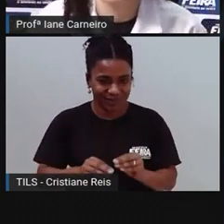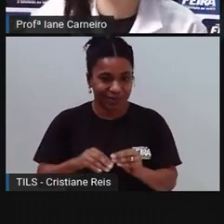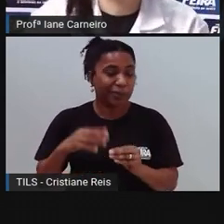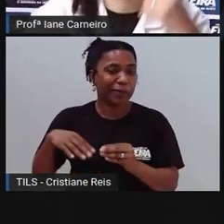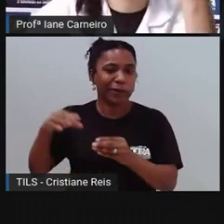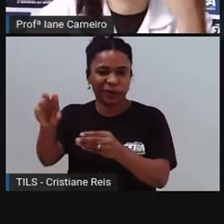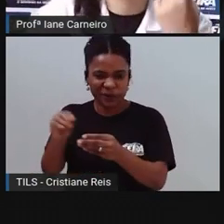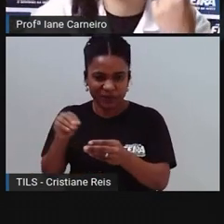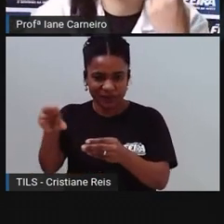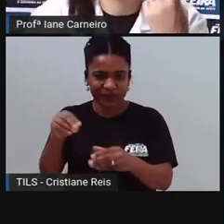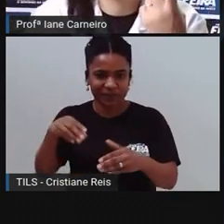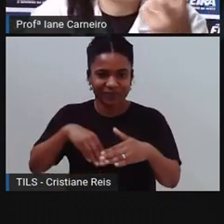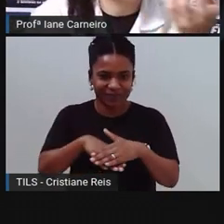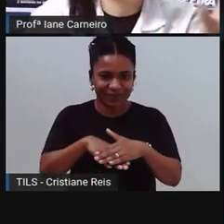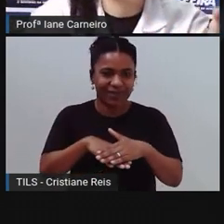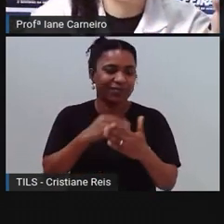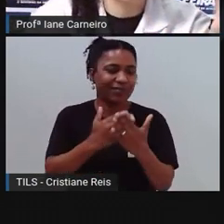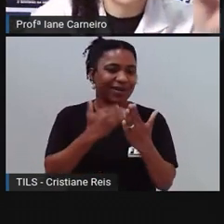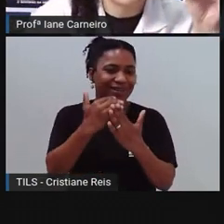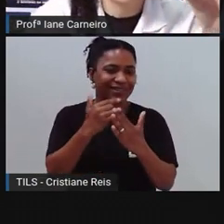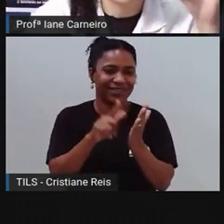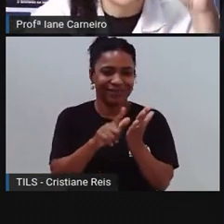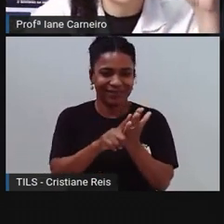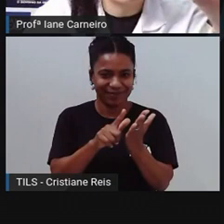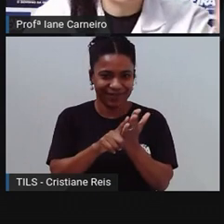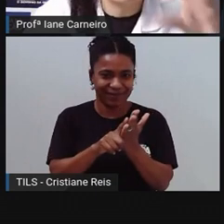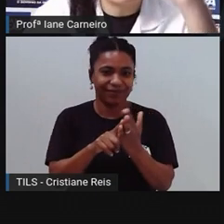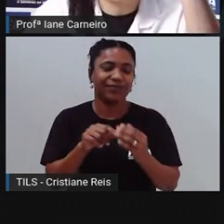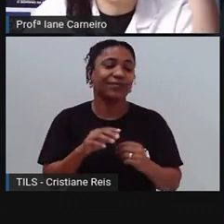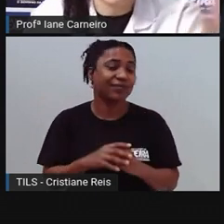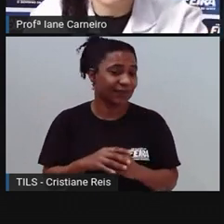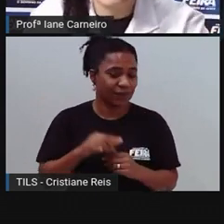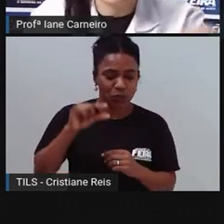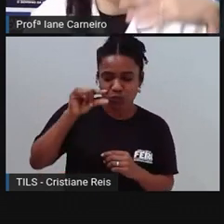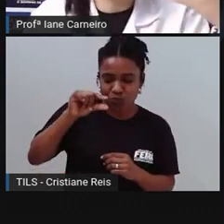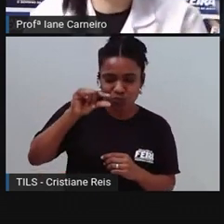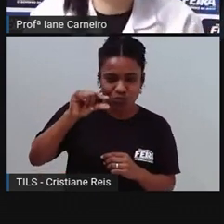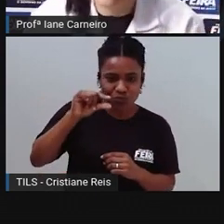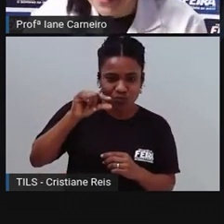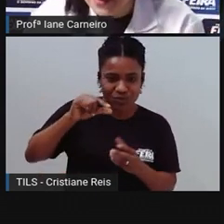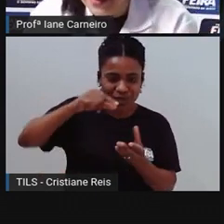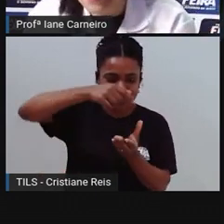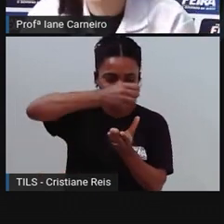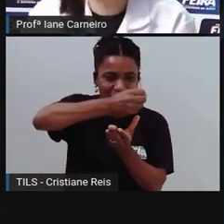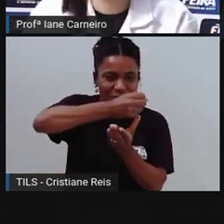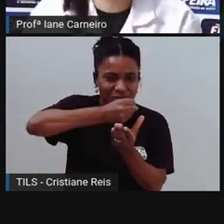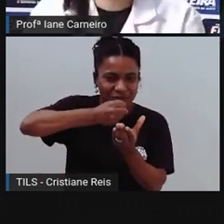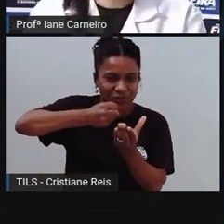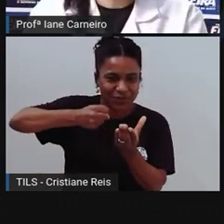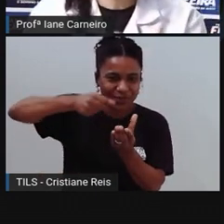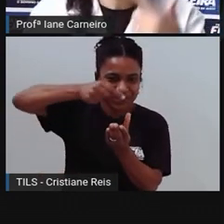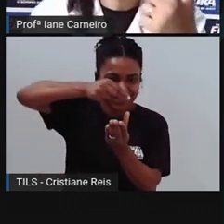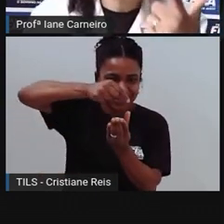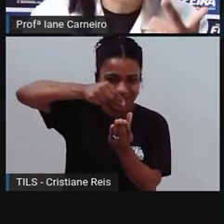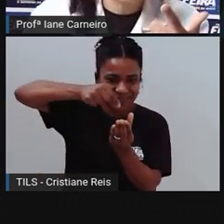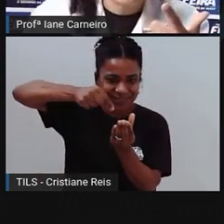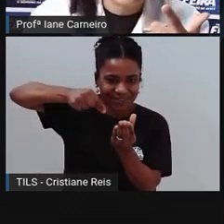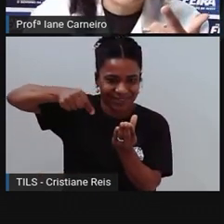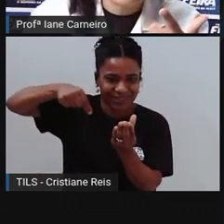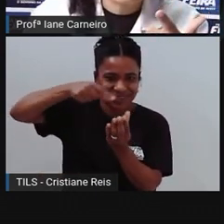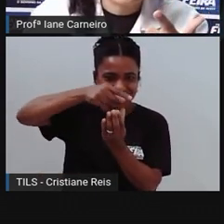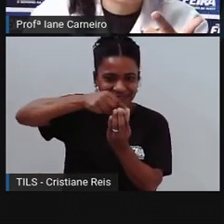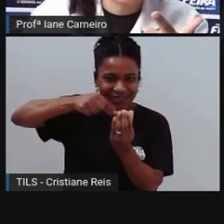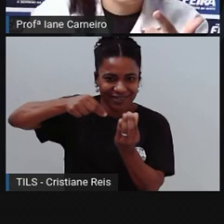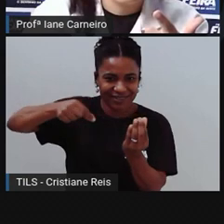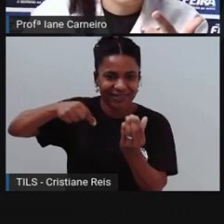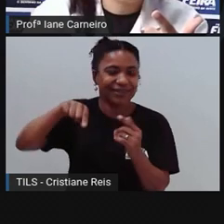ainda. Ainda faltou para colocar aqui o saquinho de ketchup, de maionese, que tem gente que gosta de comer, né? E o saquinho